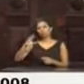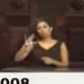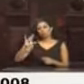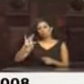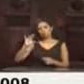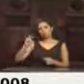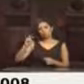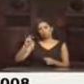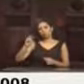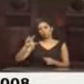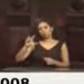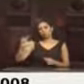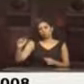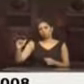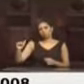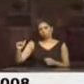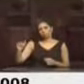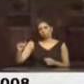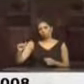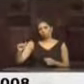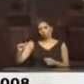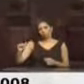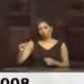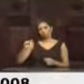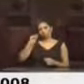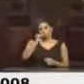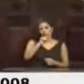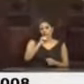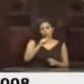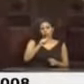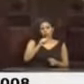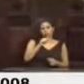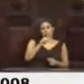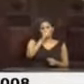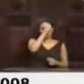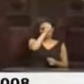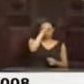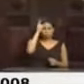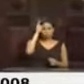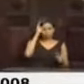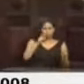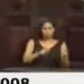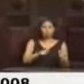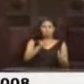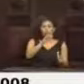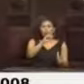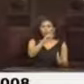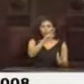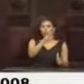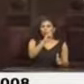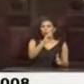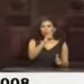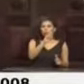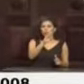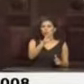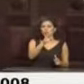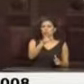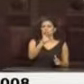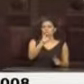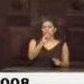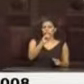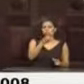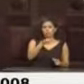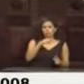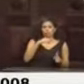numa situação das mais alarmantes que já se ouviu falar na história do nosso